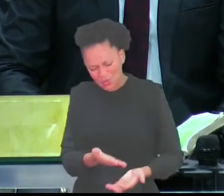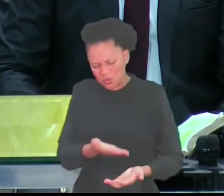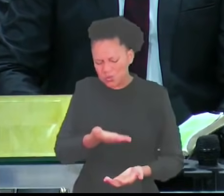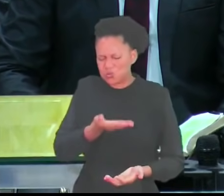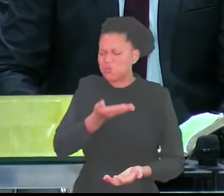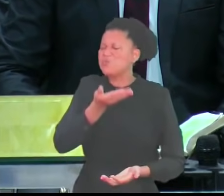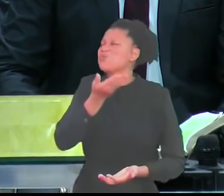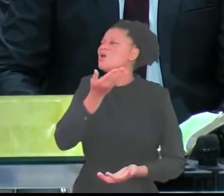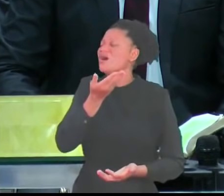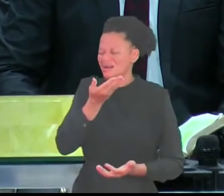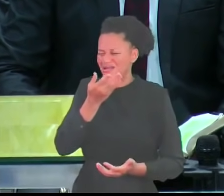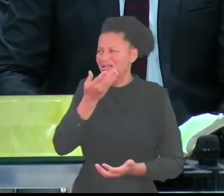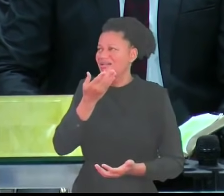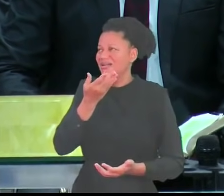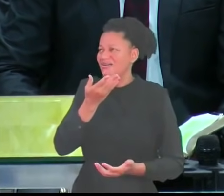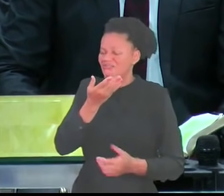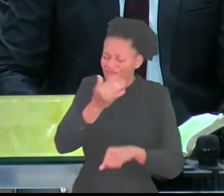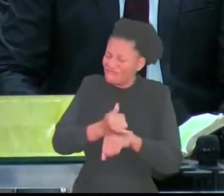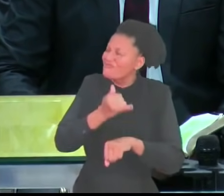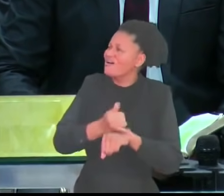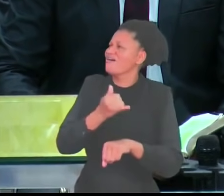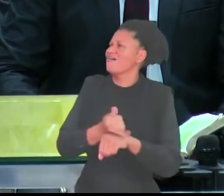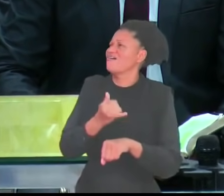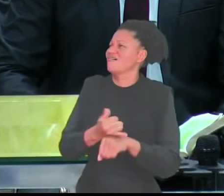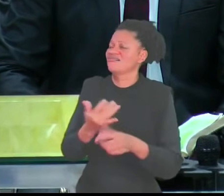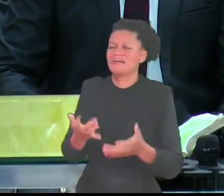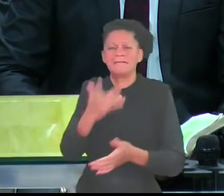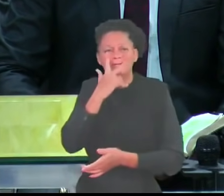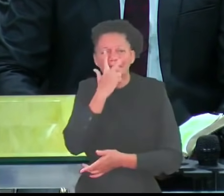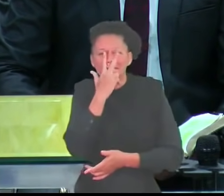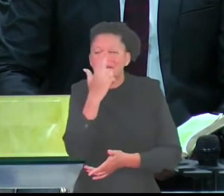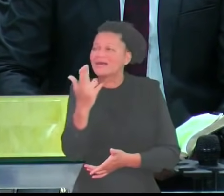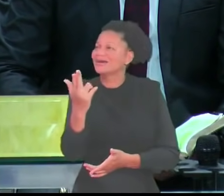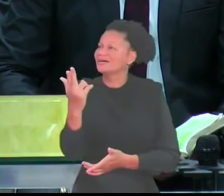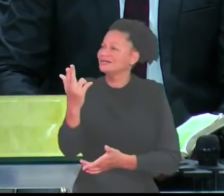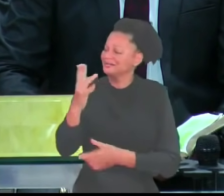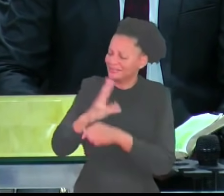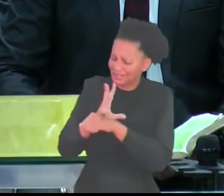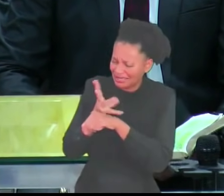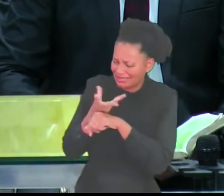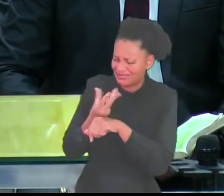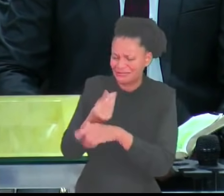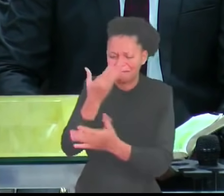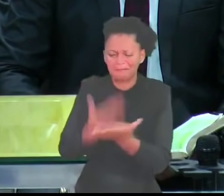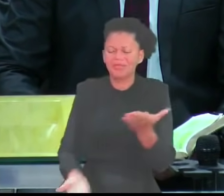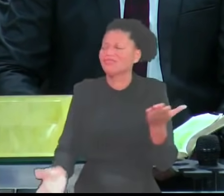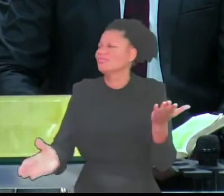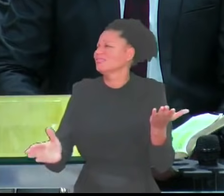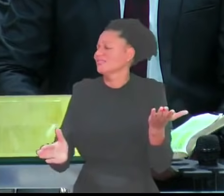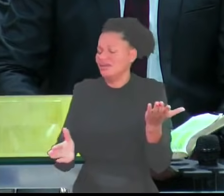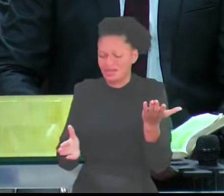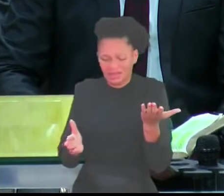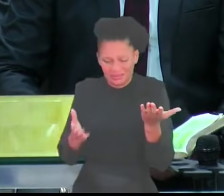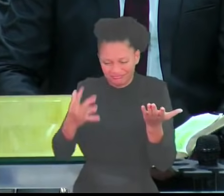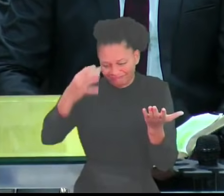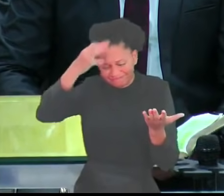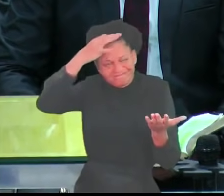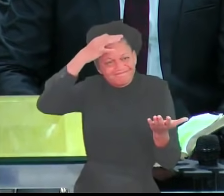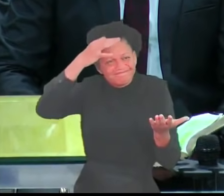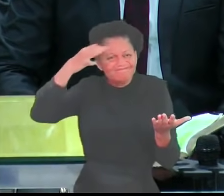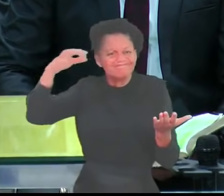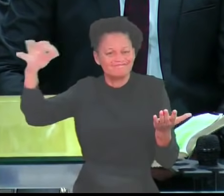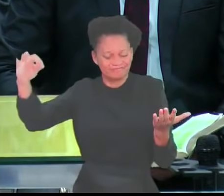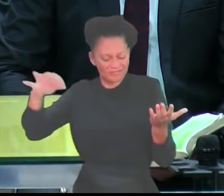Ah, Senhor, parece que a igreja perdeu o ferro. Parece que os crentes